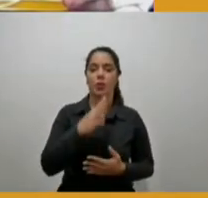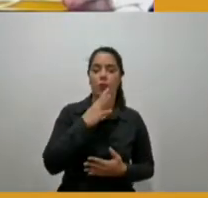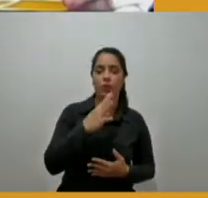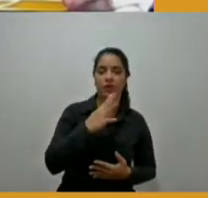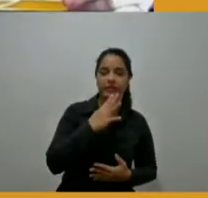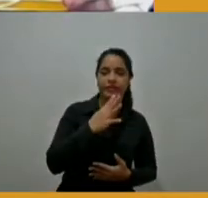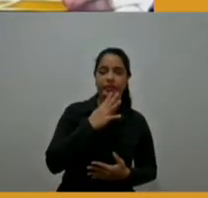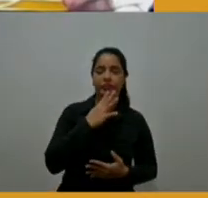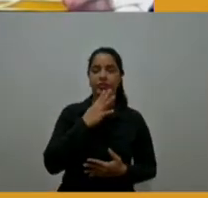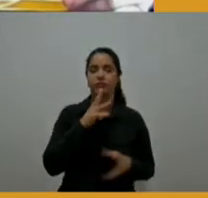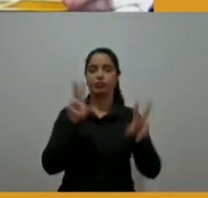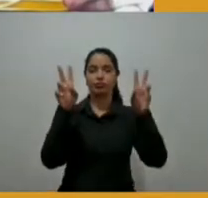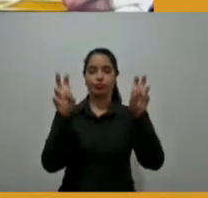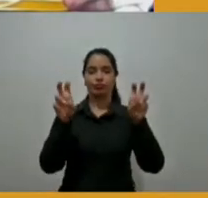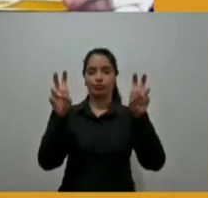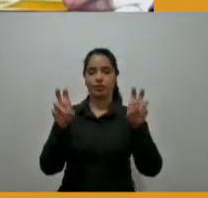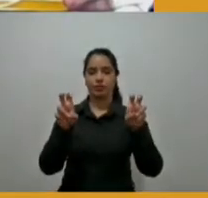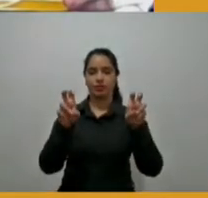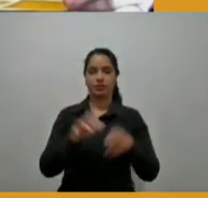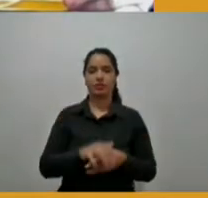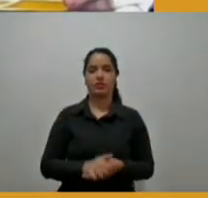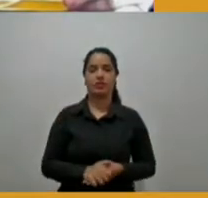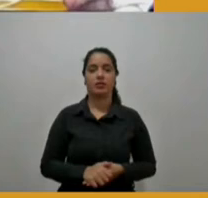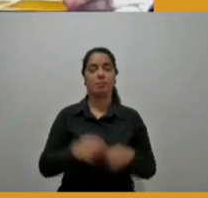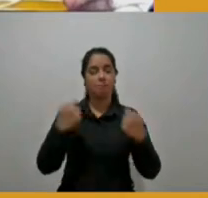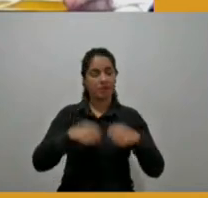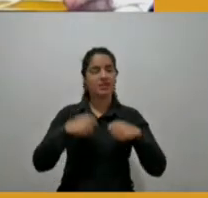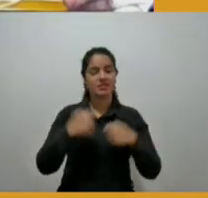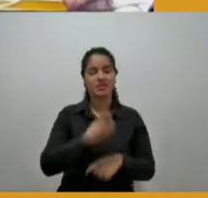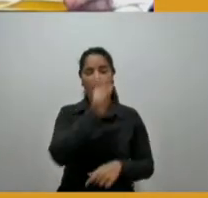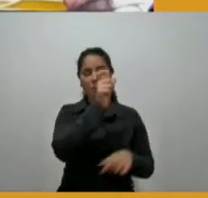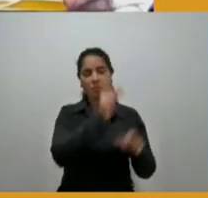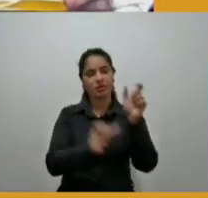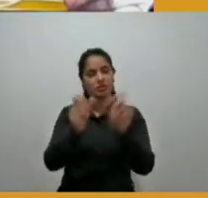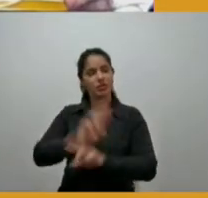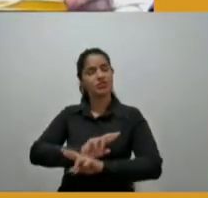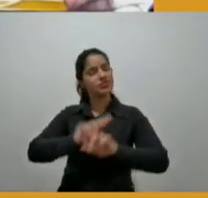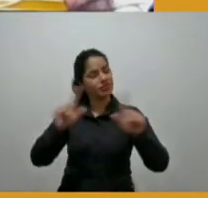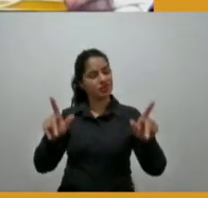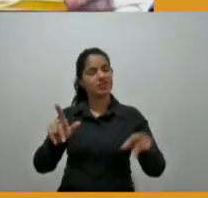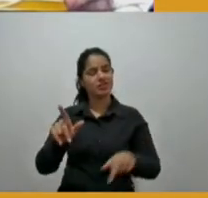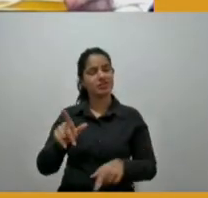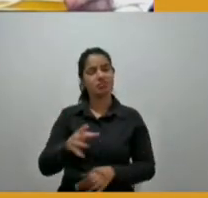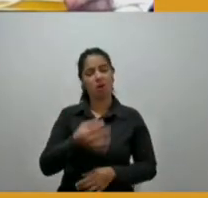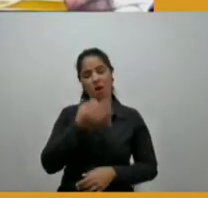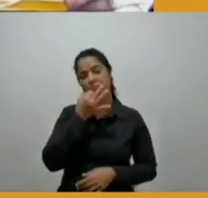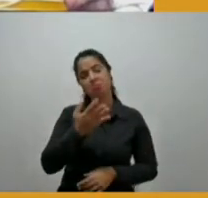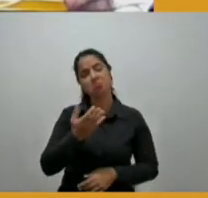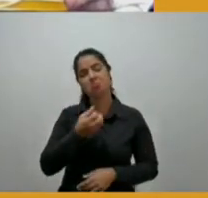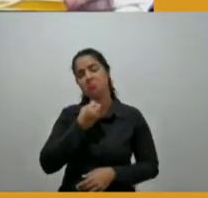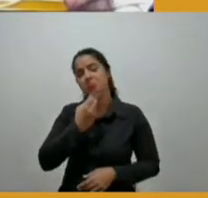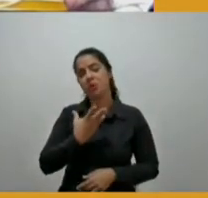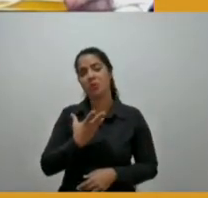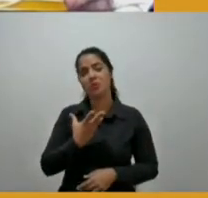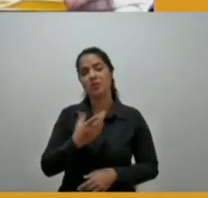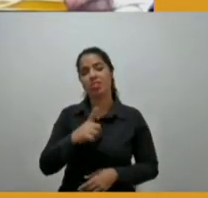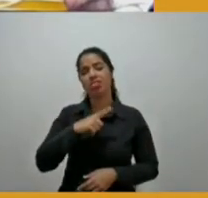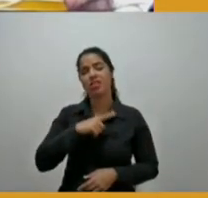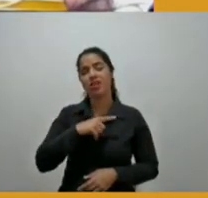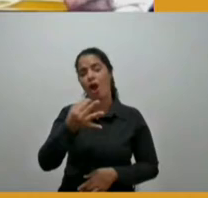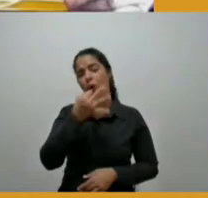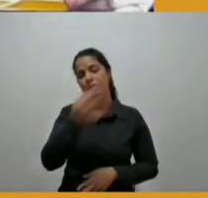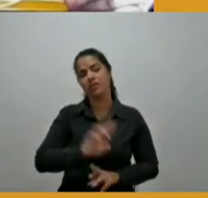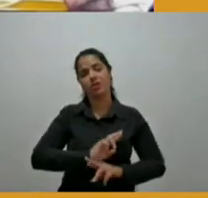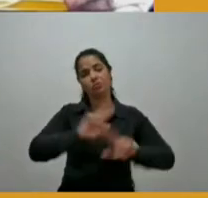temáticos. Precisa botar gente diferente. Eu acho que não tem problema. Acho que é uma boa ideia. Vamos ver se funciona. Essas coisas a gente tem que testar. Não pode estar